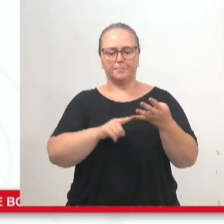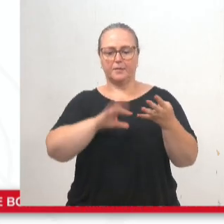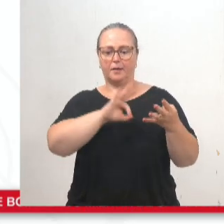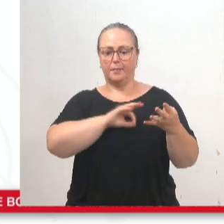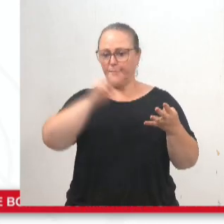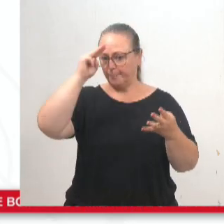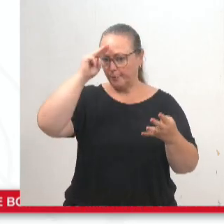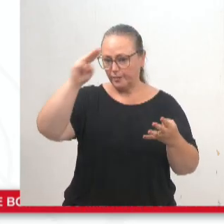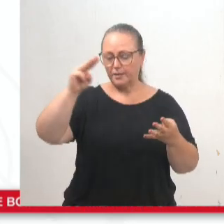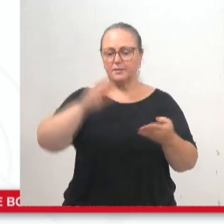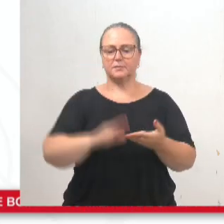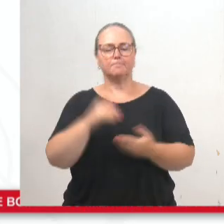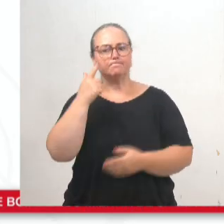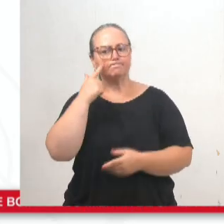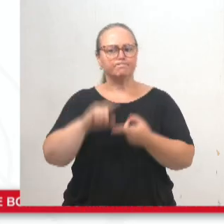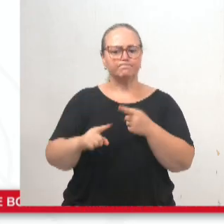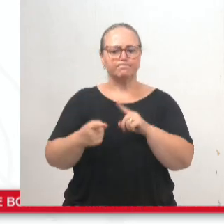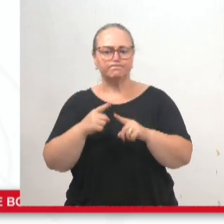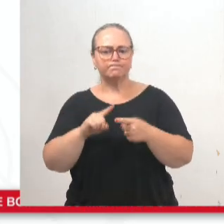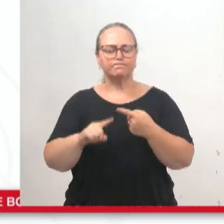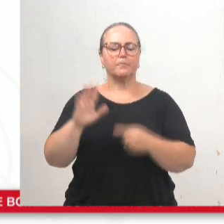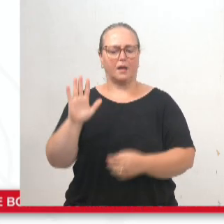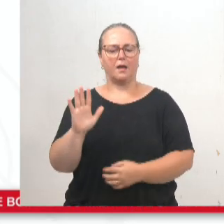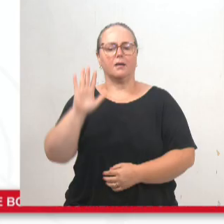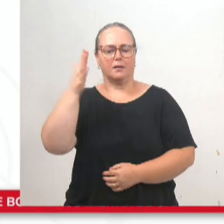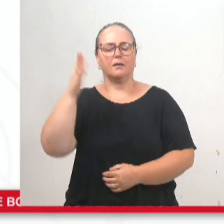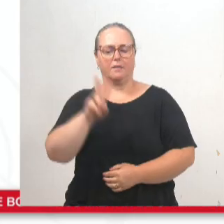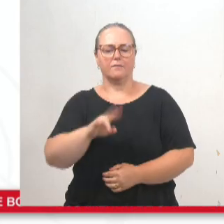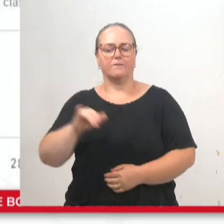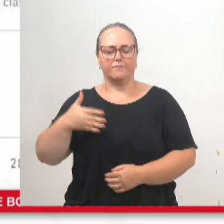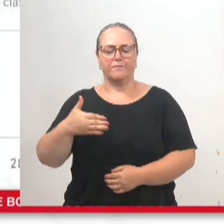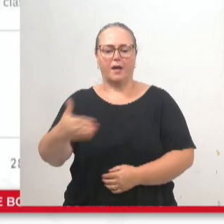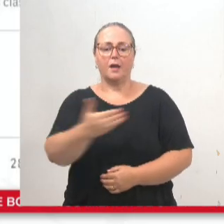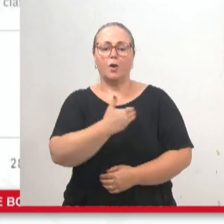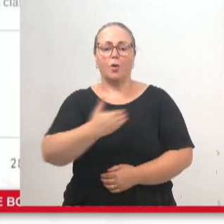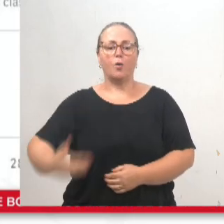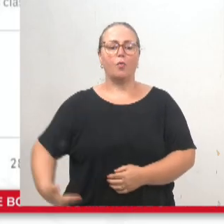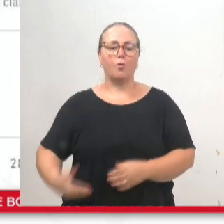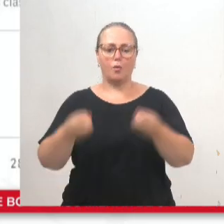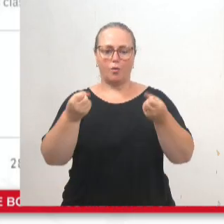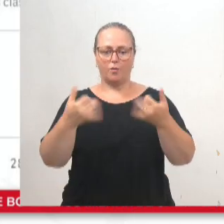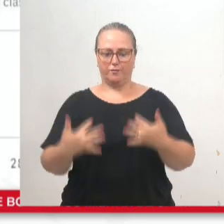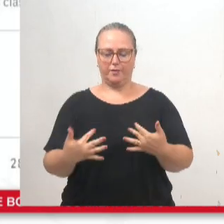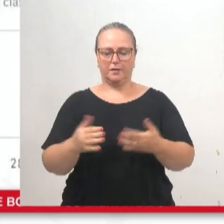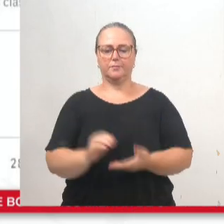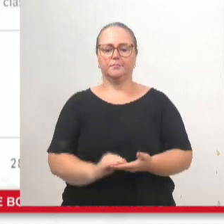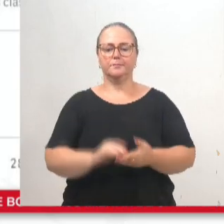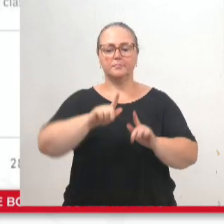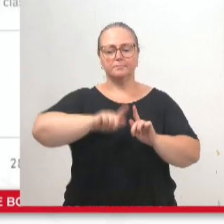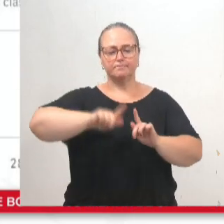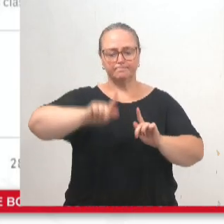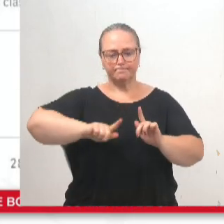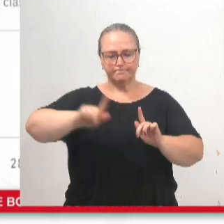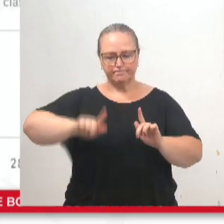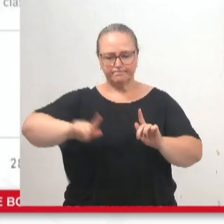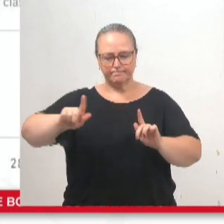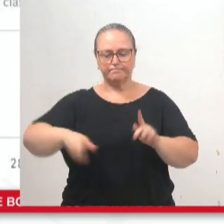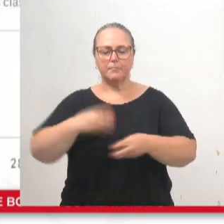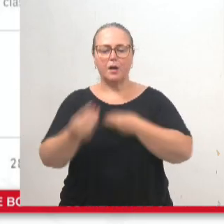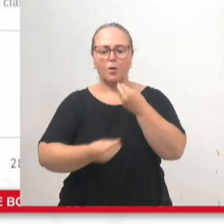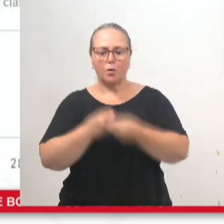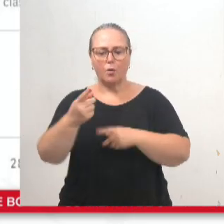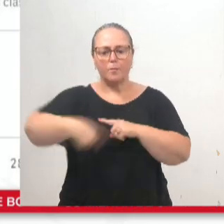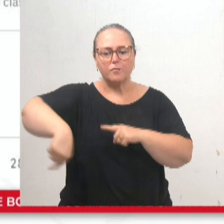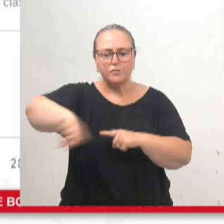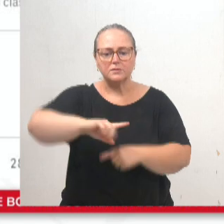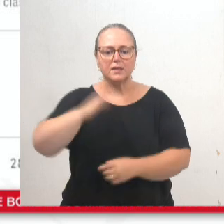maneira muito clara, mas que vai ocorrer segundo o próprio governo do Estado. Então, trazendo algumas estatísticas aqui, para que os senhores também